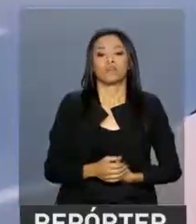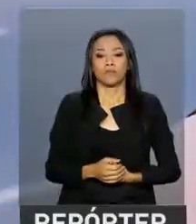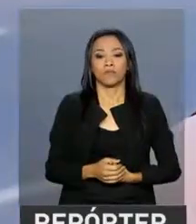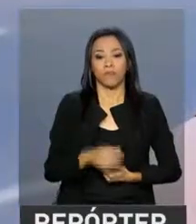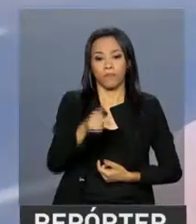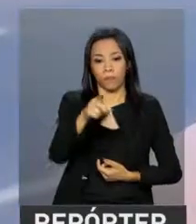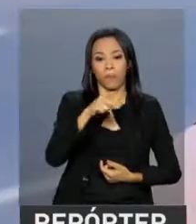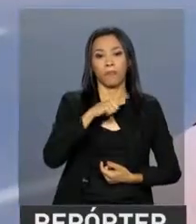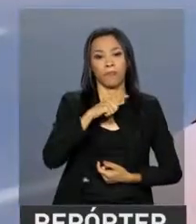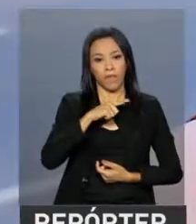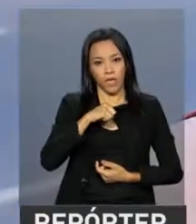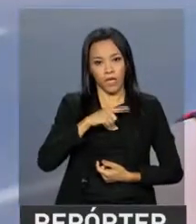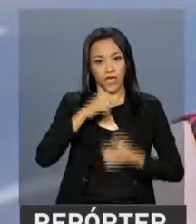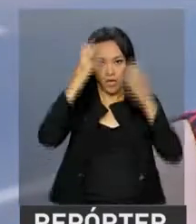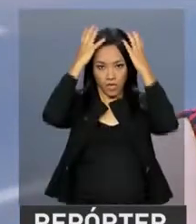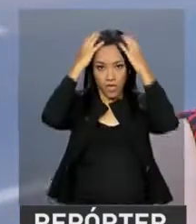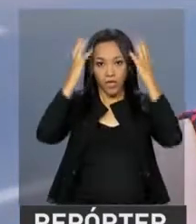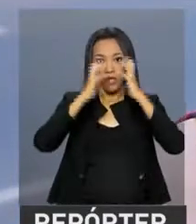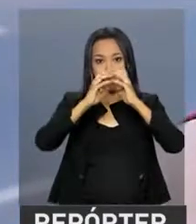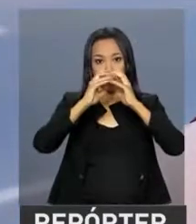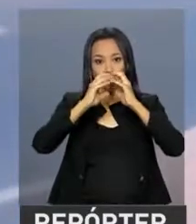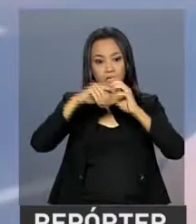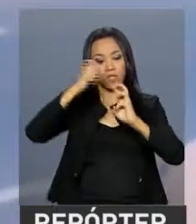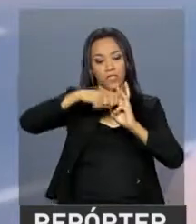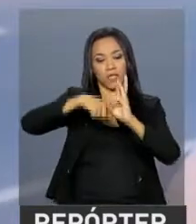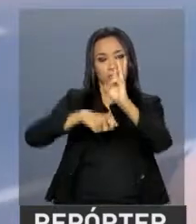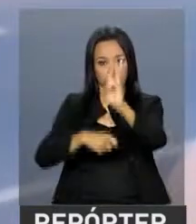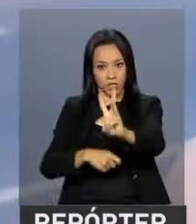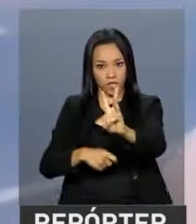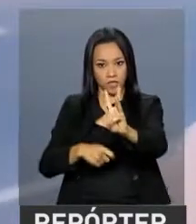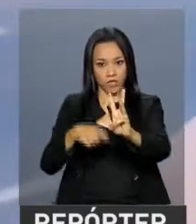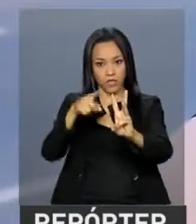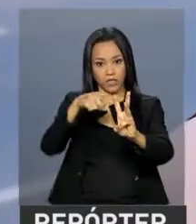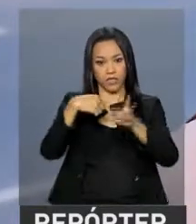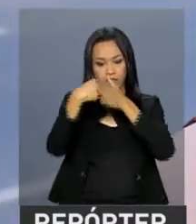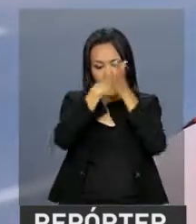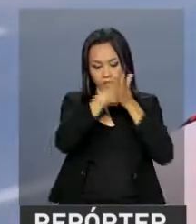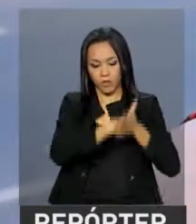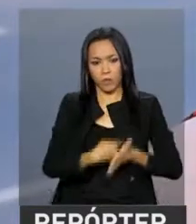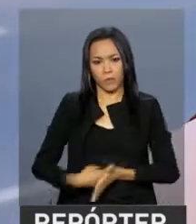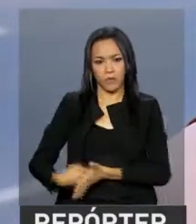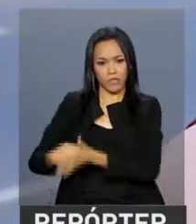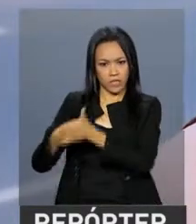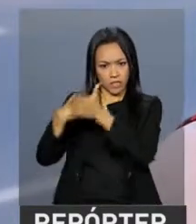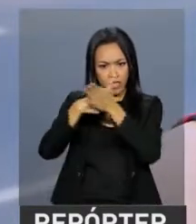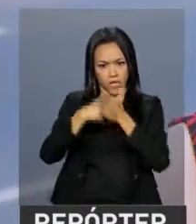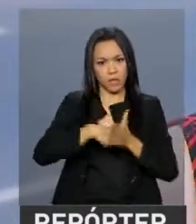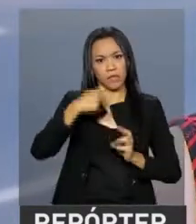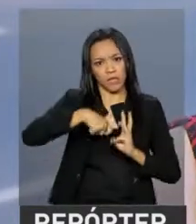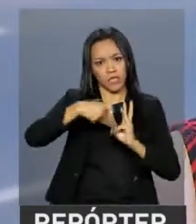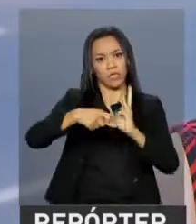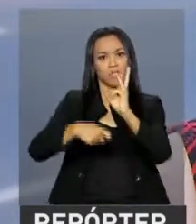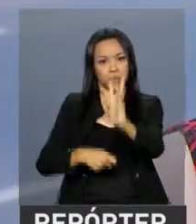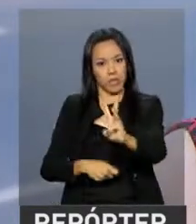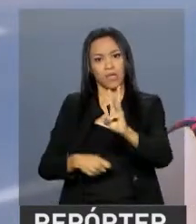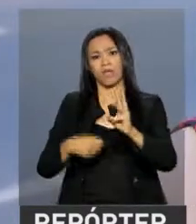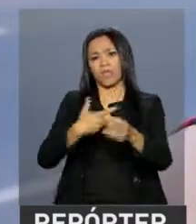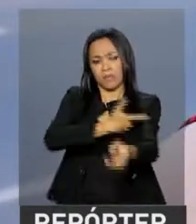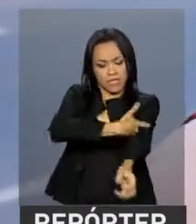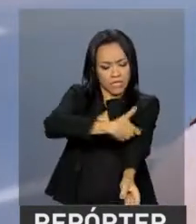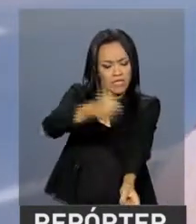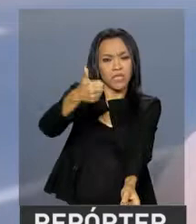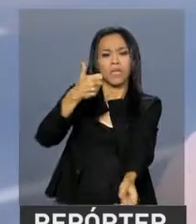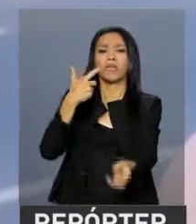tenho acompanhamento com o neurologista a cada 3 meses, que faz toda uma bateria de exames também a cada 3 meses, sangue,